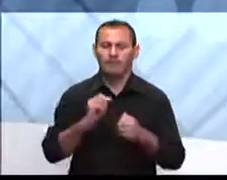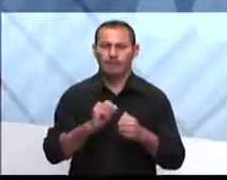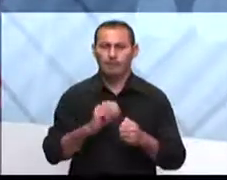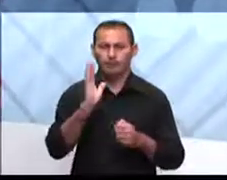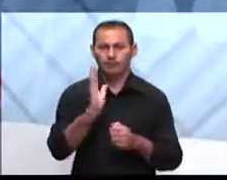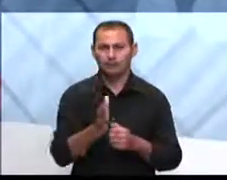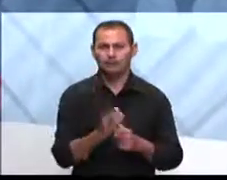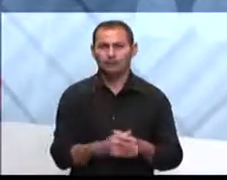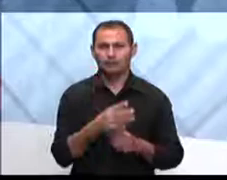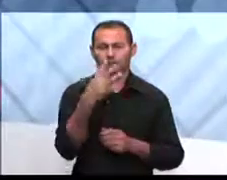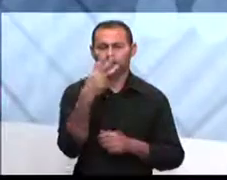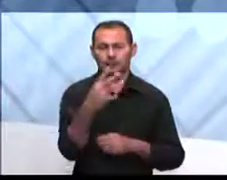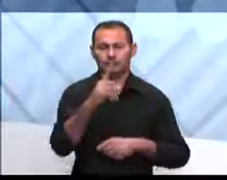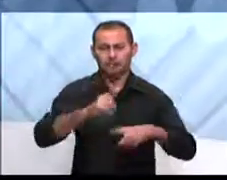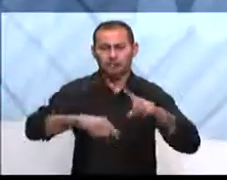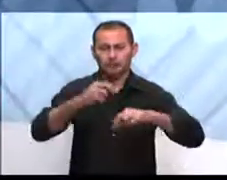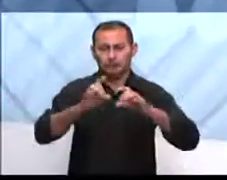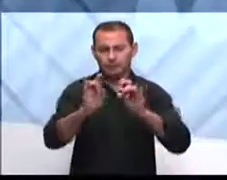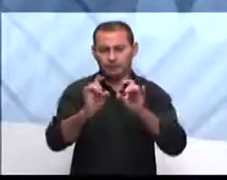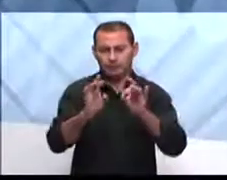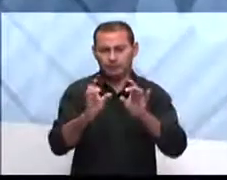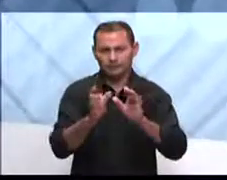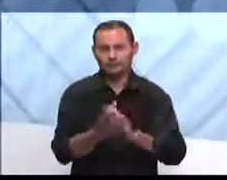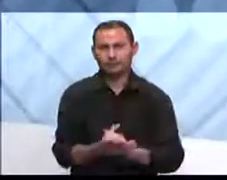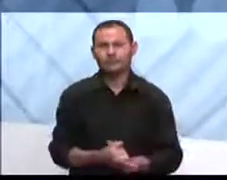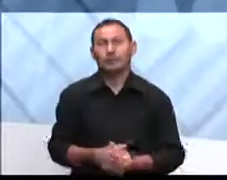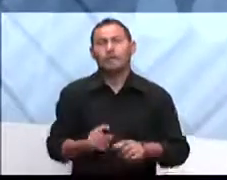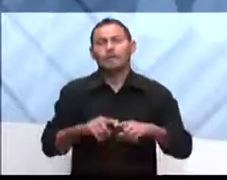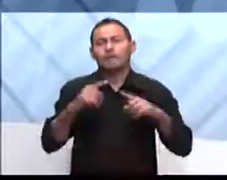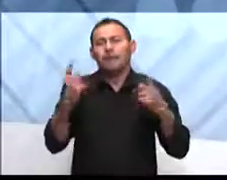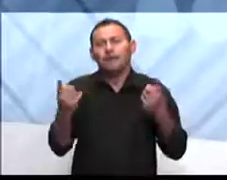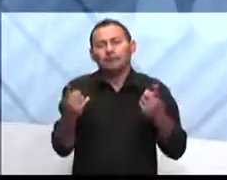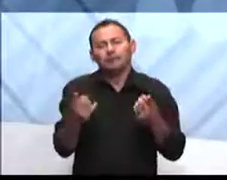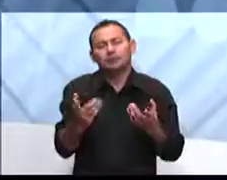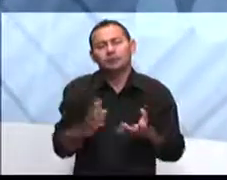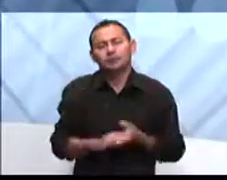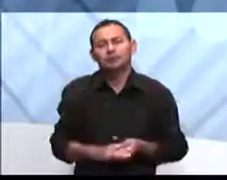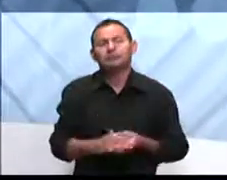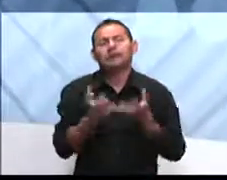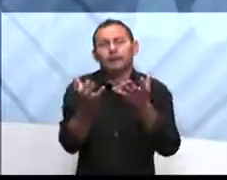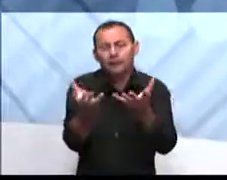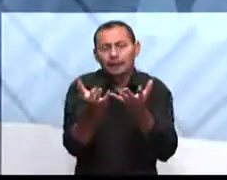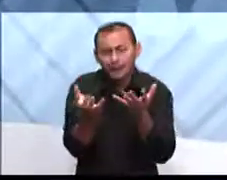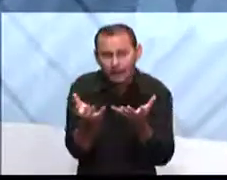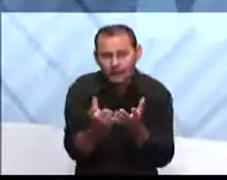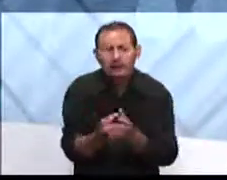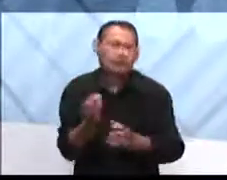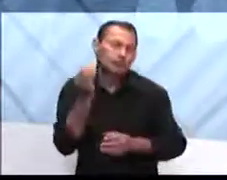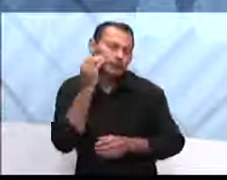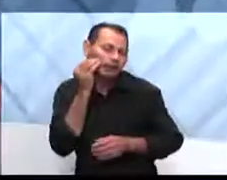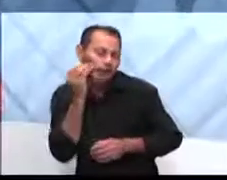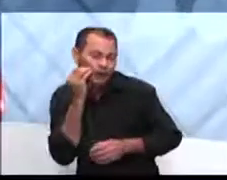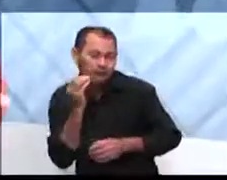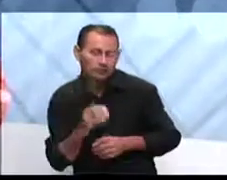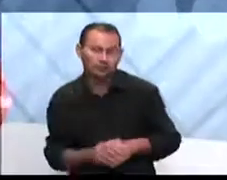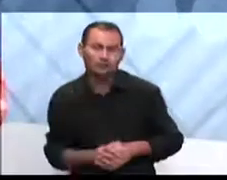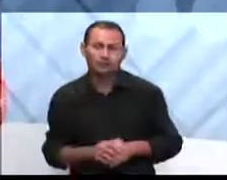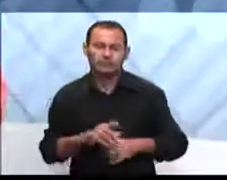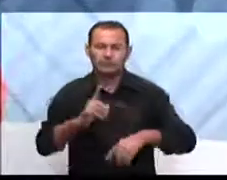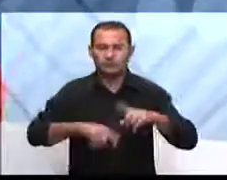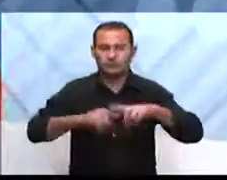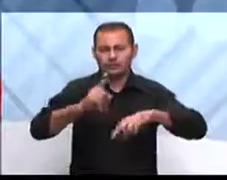já 3 produtos específicos, porém, né, então, ela quer testar, né,